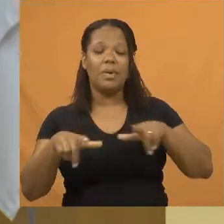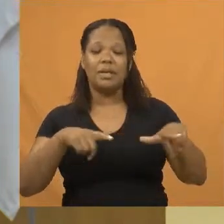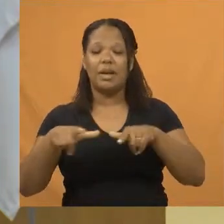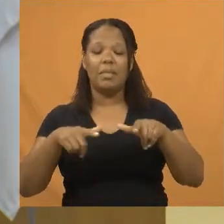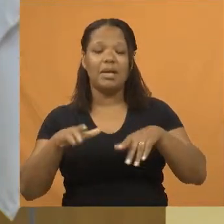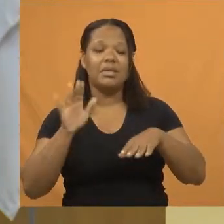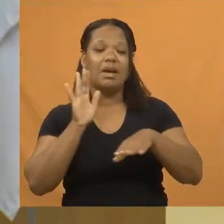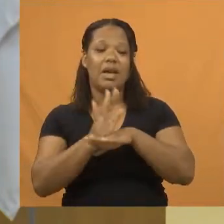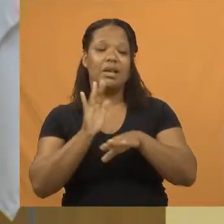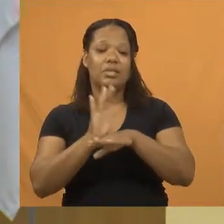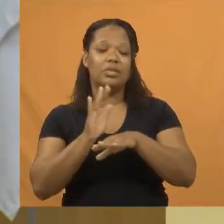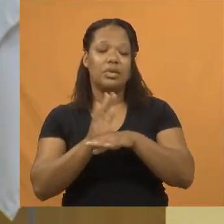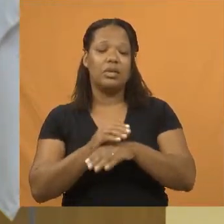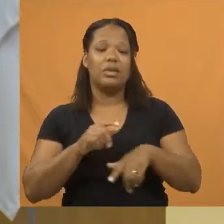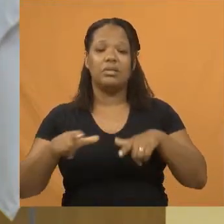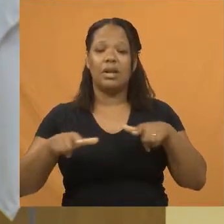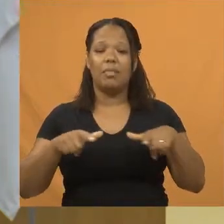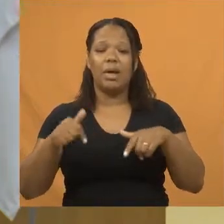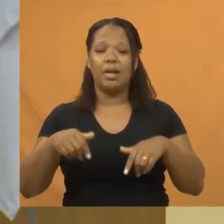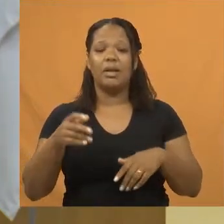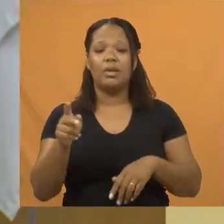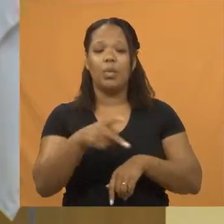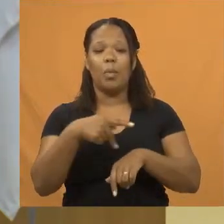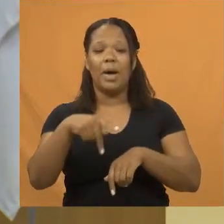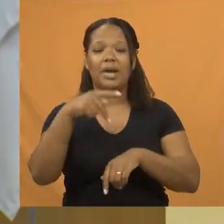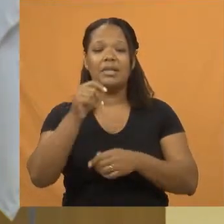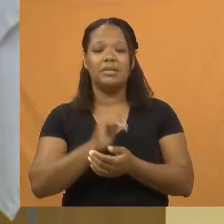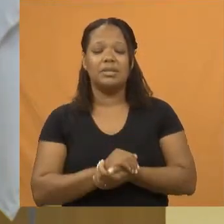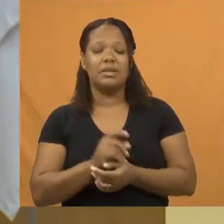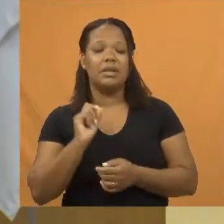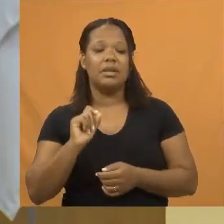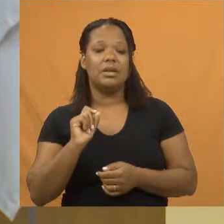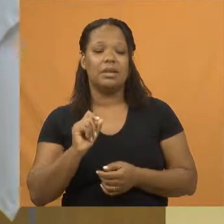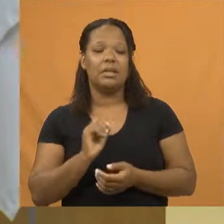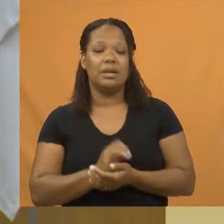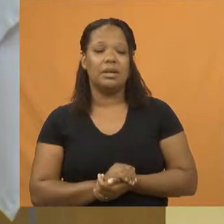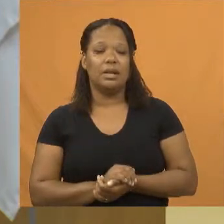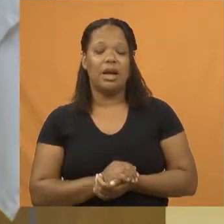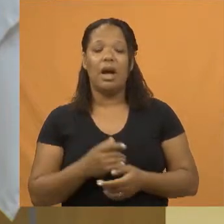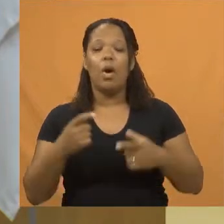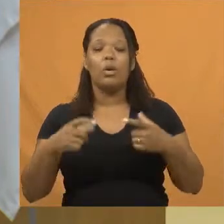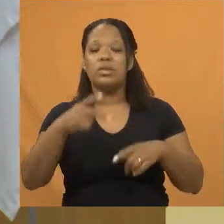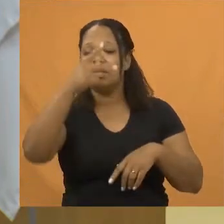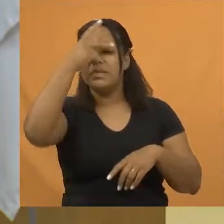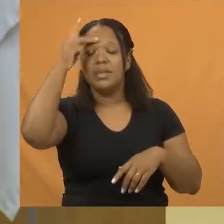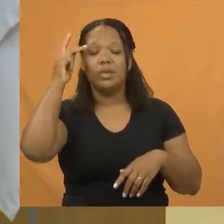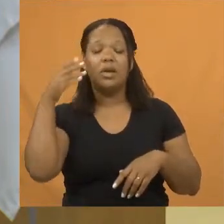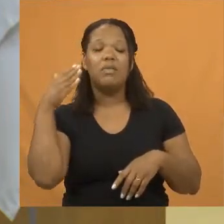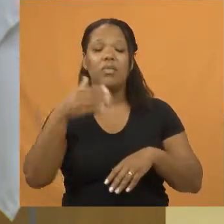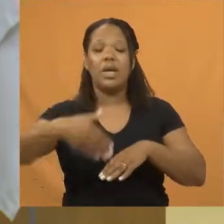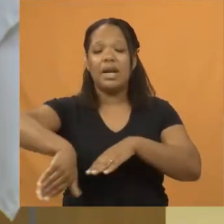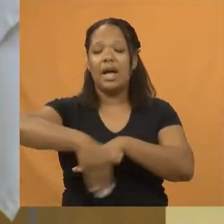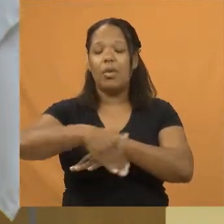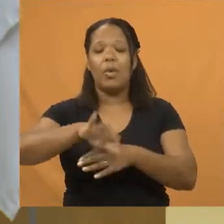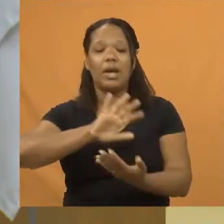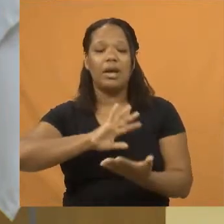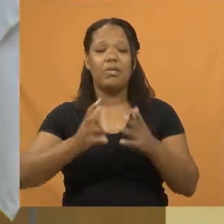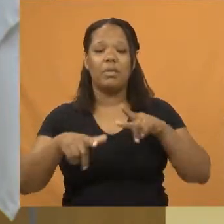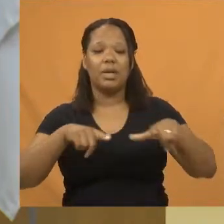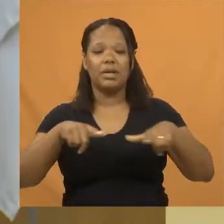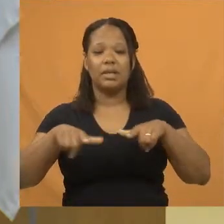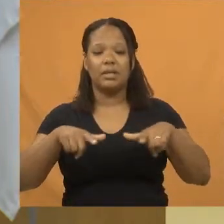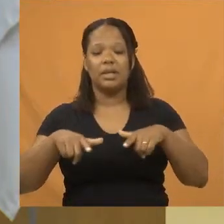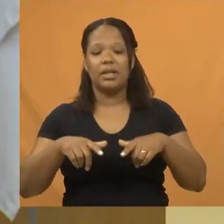ia trazer emprego para o nosso país? Cadê aqueles que foram para as ruas dizer que a reforma